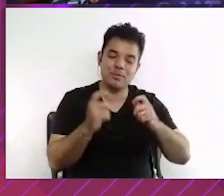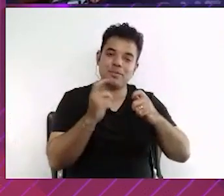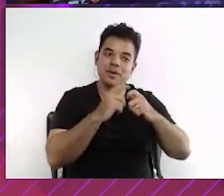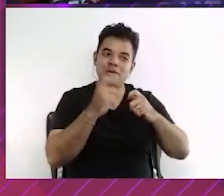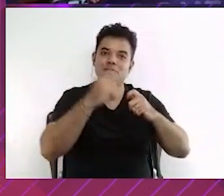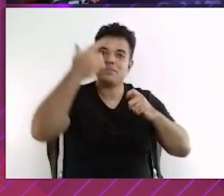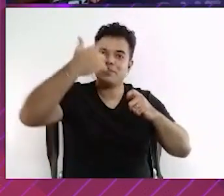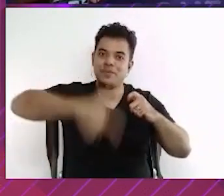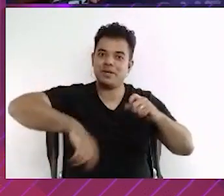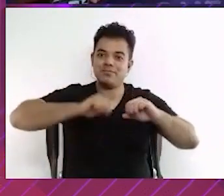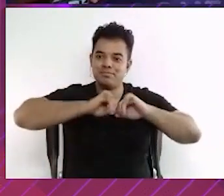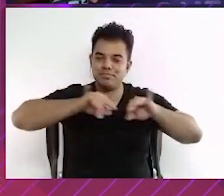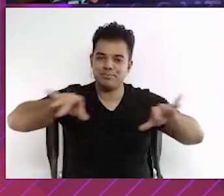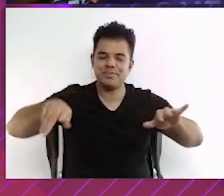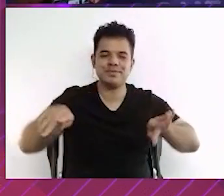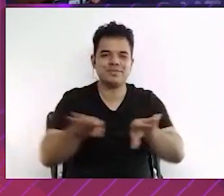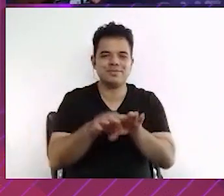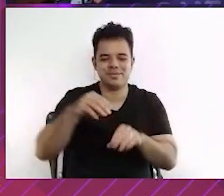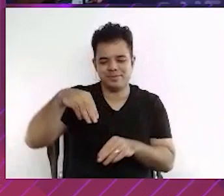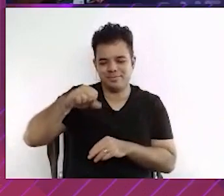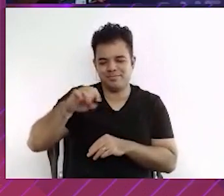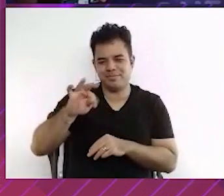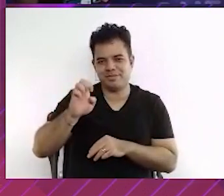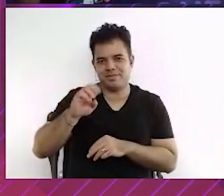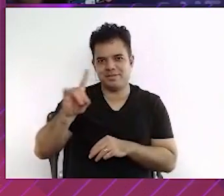Dei também está crescendo bastante.